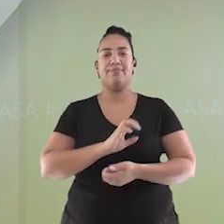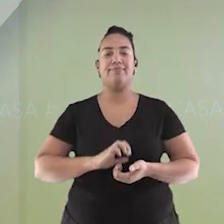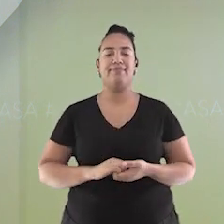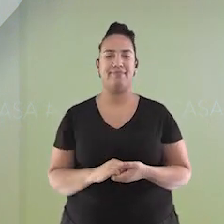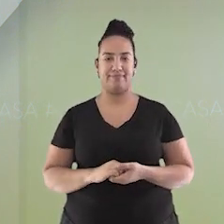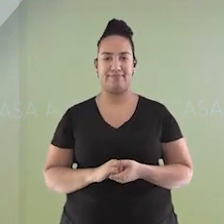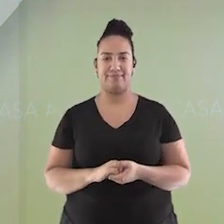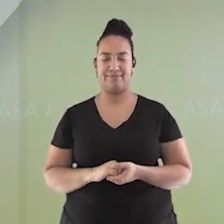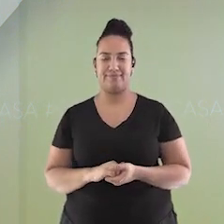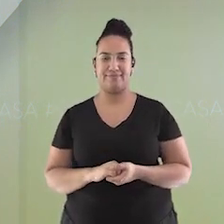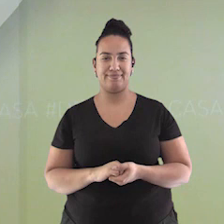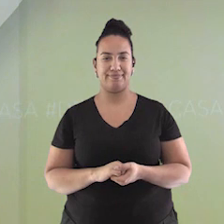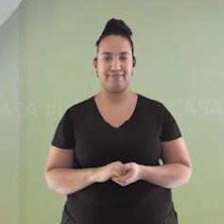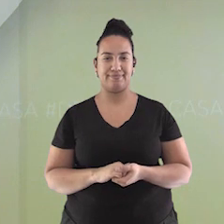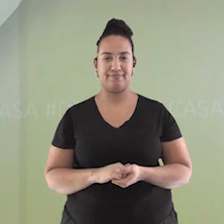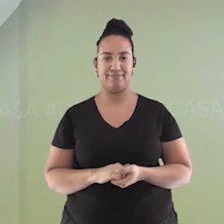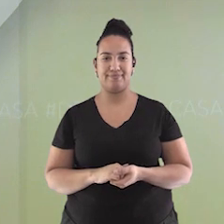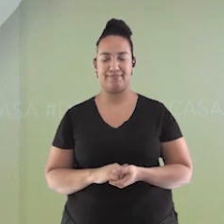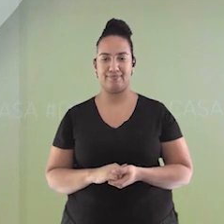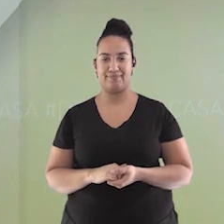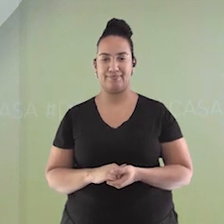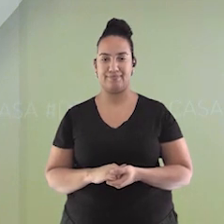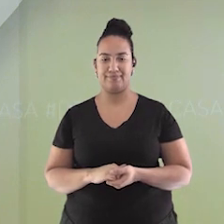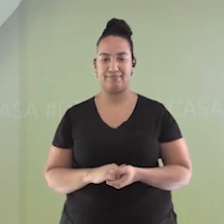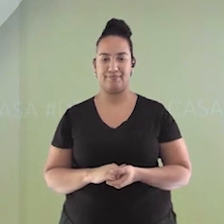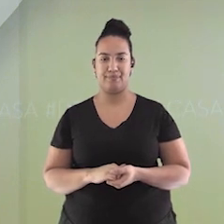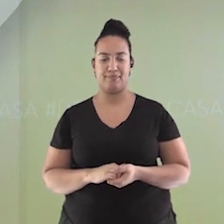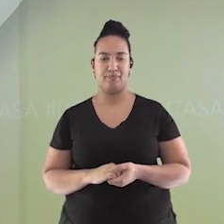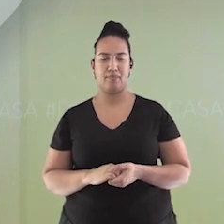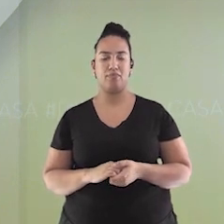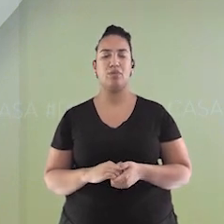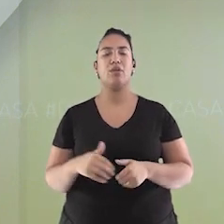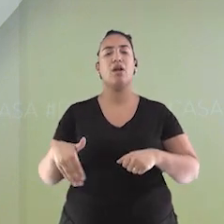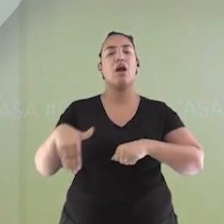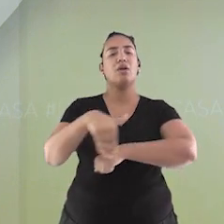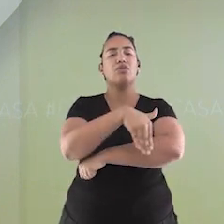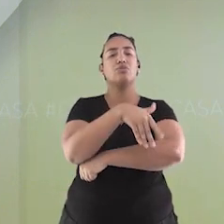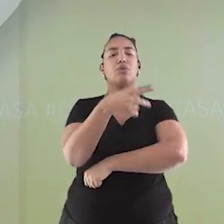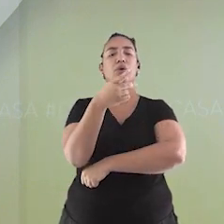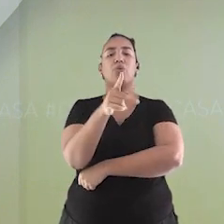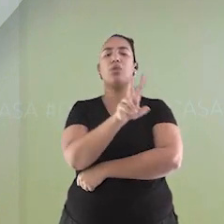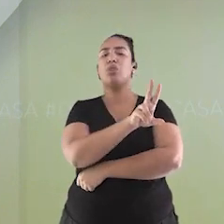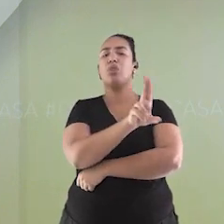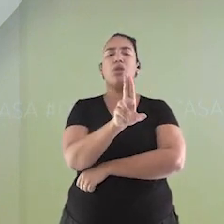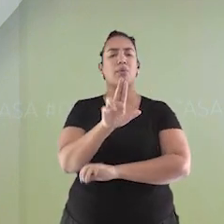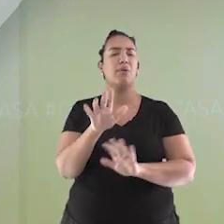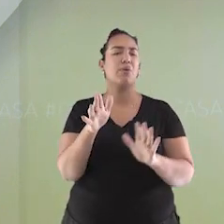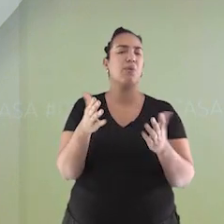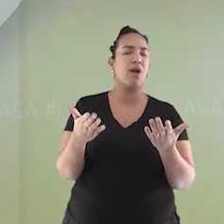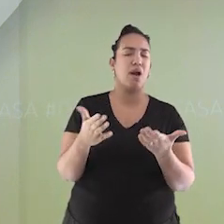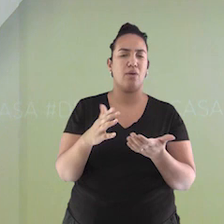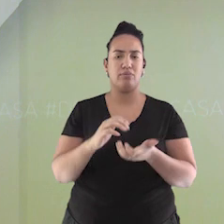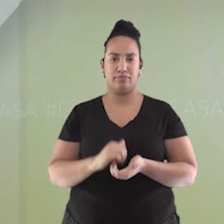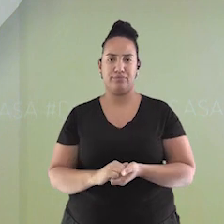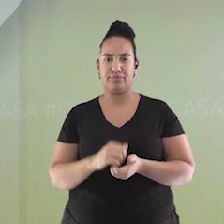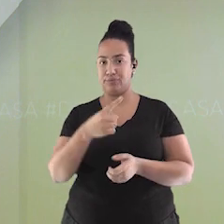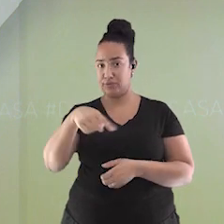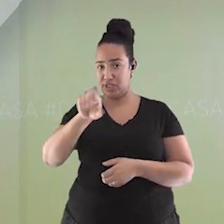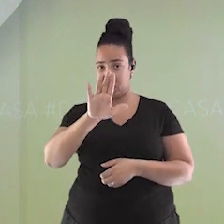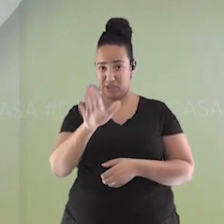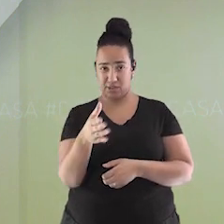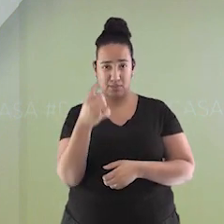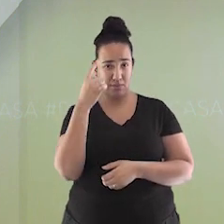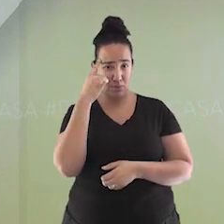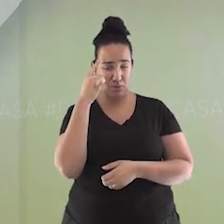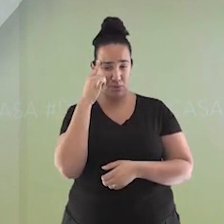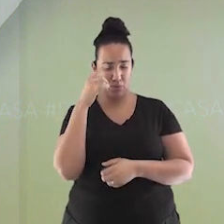ensino fundamental, anos iniciais. Qual é o nome da sua rua? Já parou para pensar por